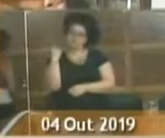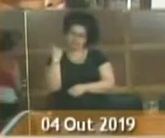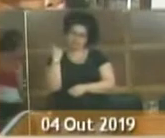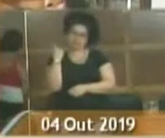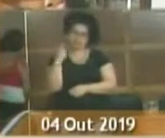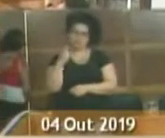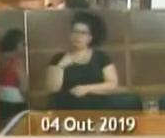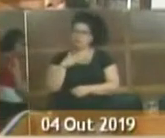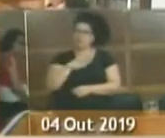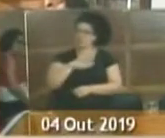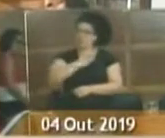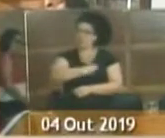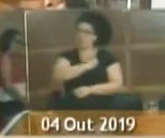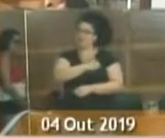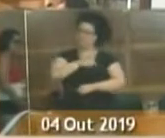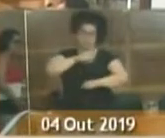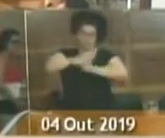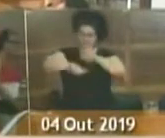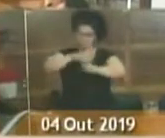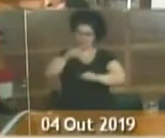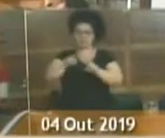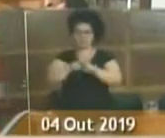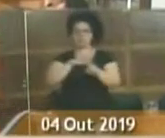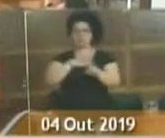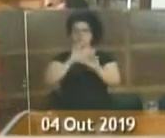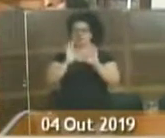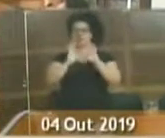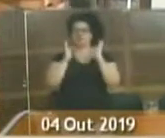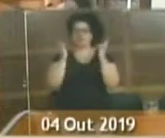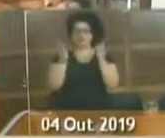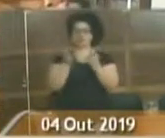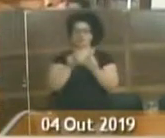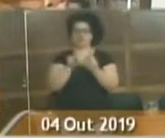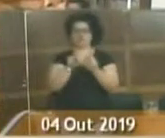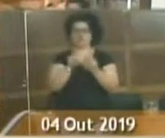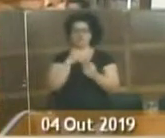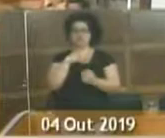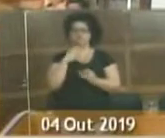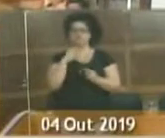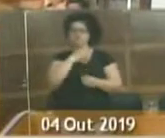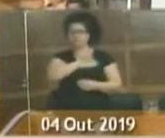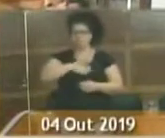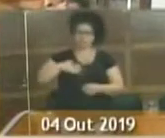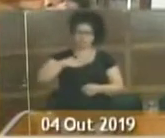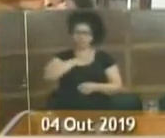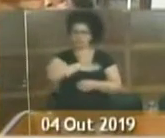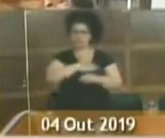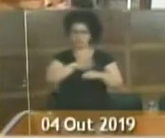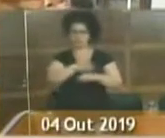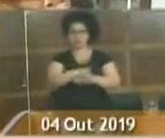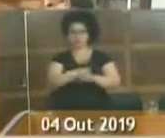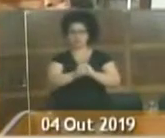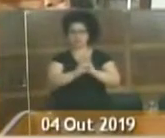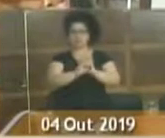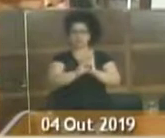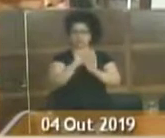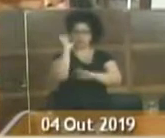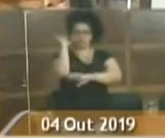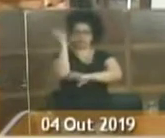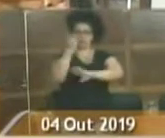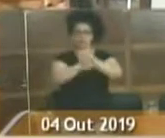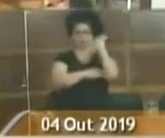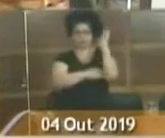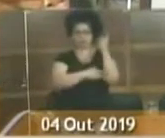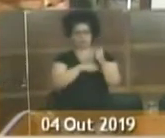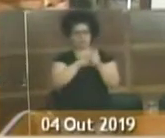ele transformou não só a minha vida, como a vida da minha família. É um prazer fazer parte do Instituto do Meio Ambiente e acompanhar